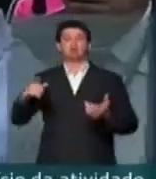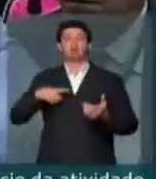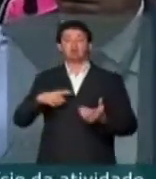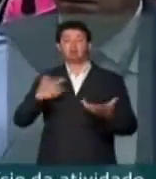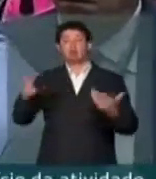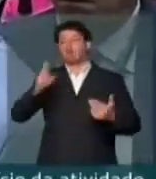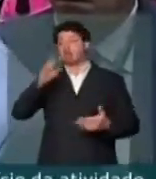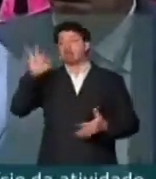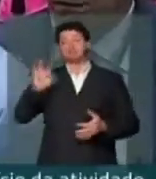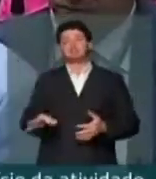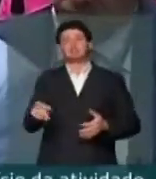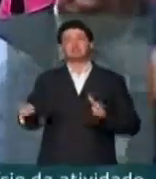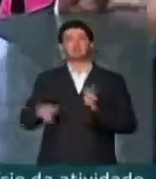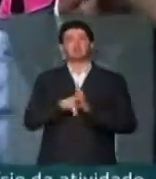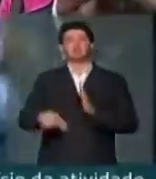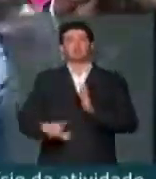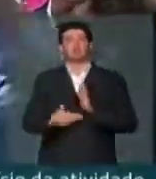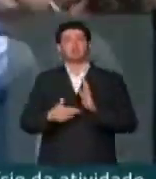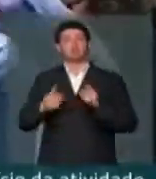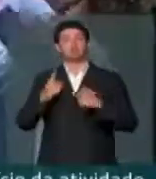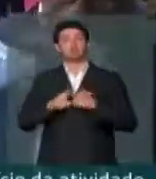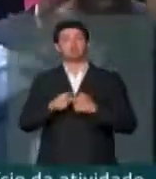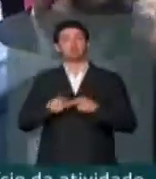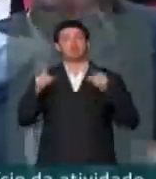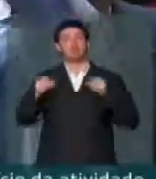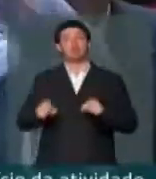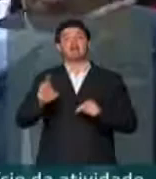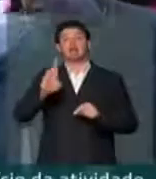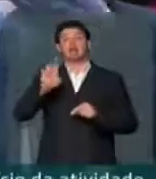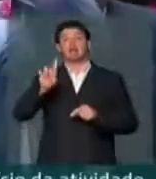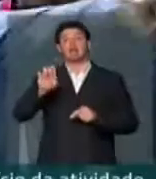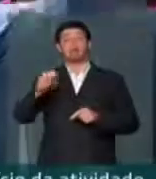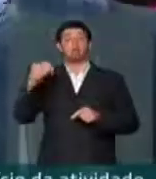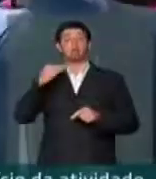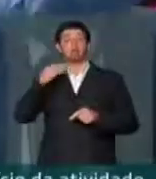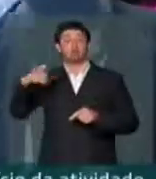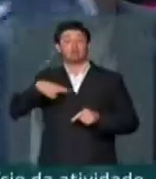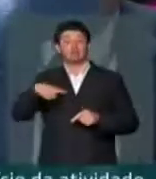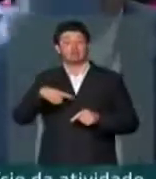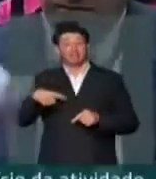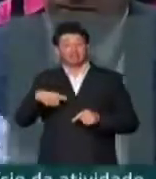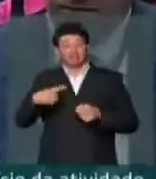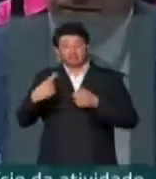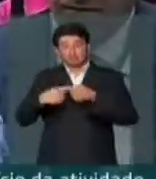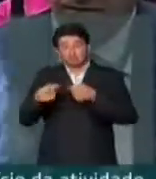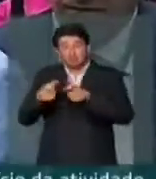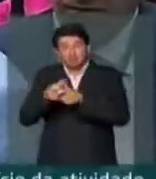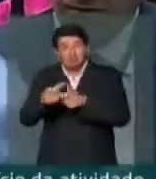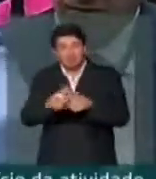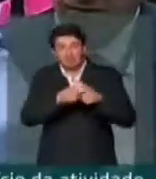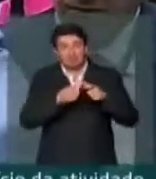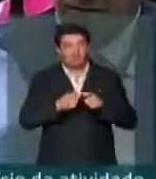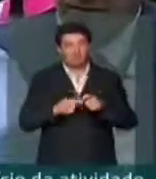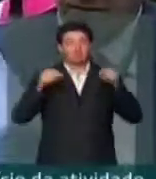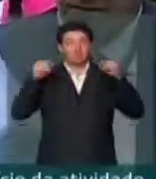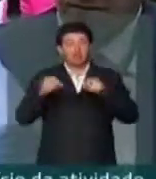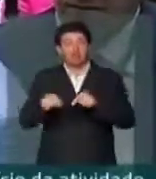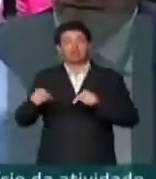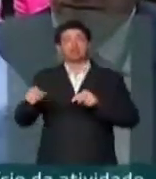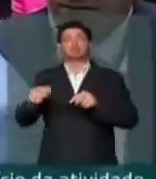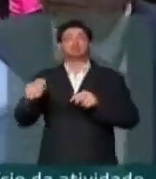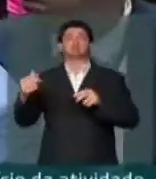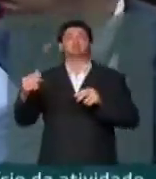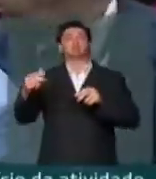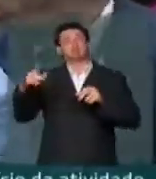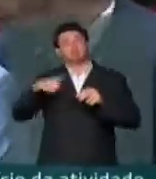devida resposta dessa casa. Porque essa é a rede bancária que existe nos pequenos municípios. Essa é a rede